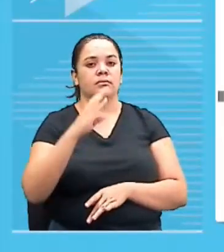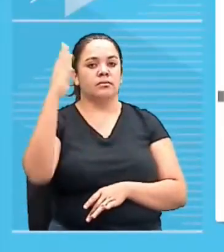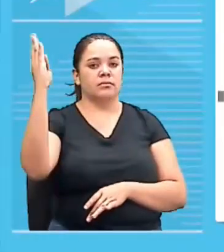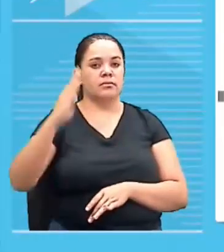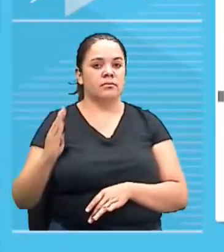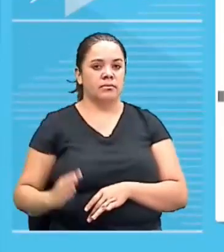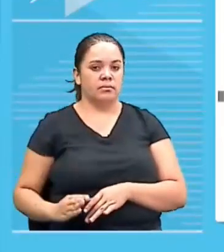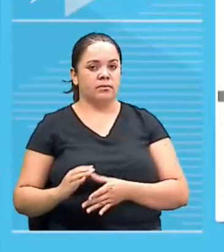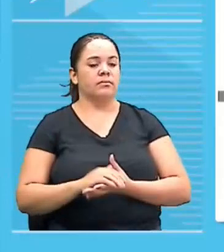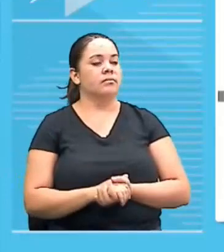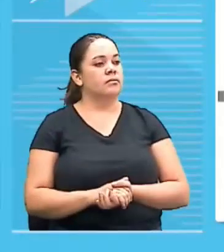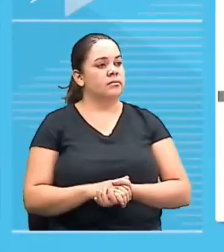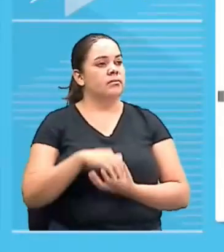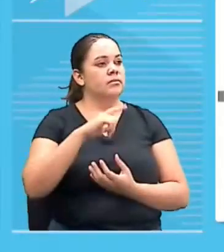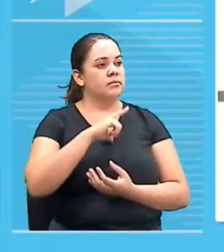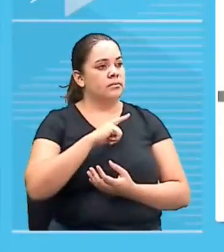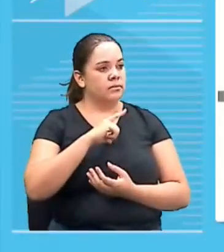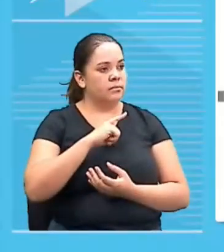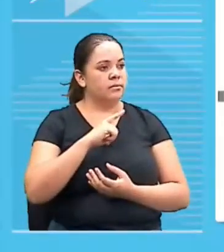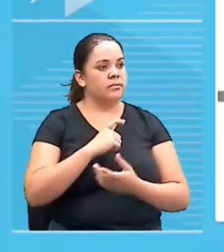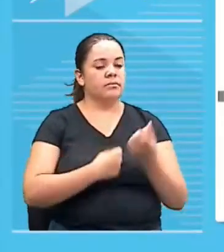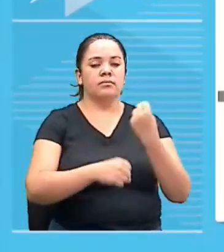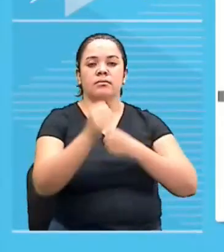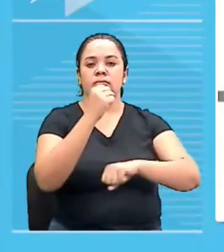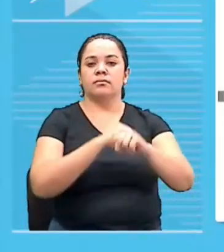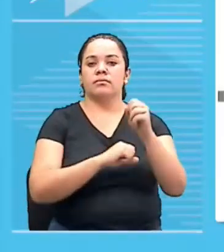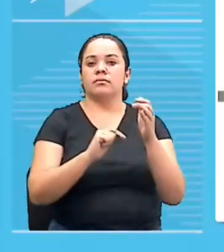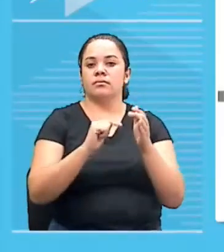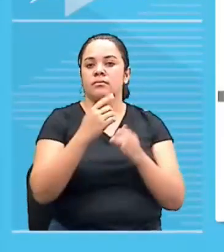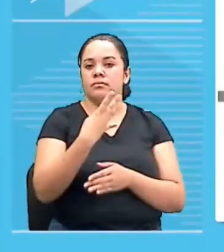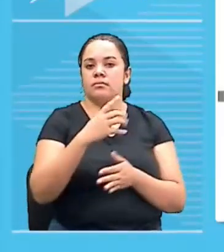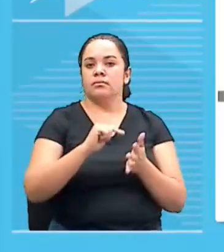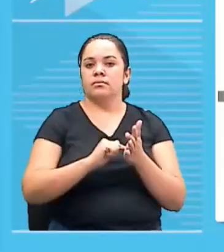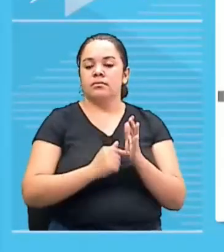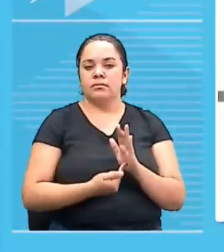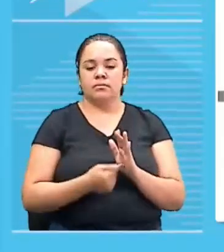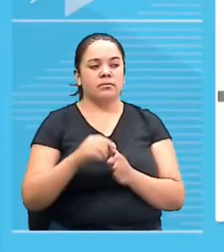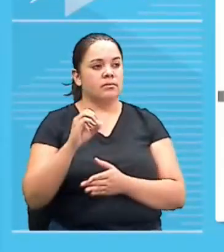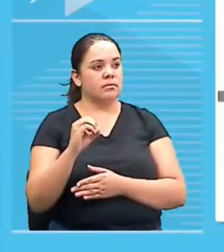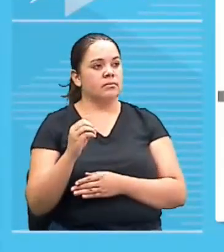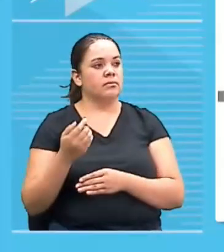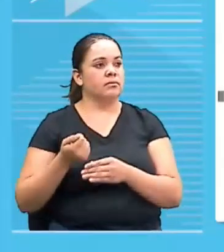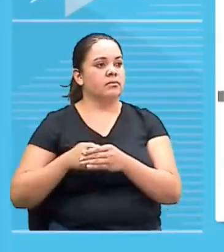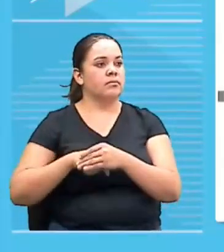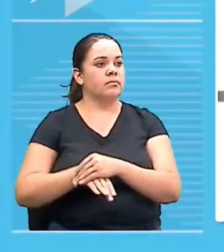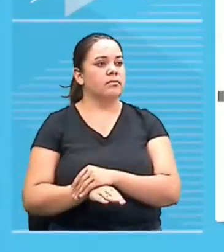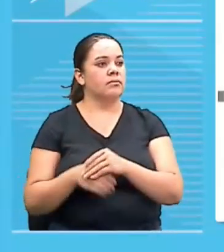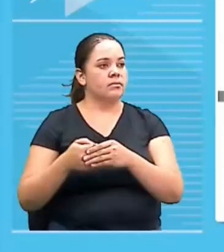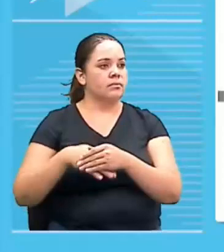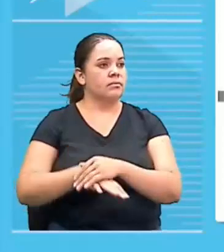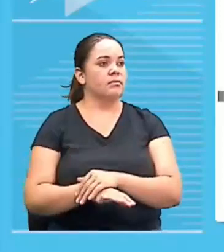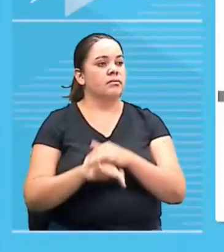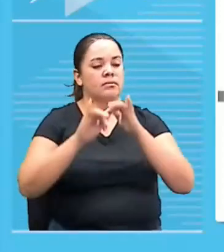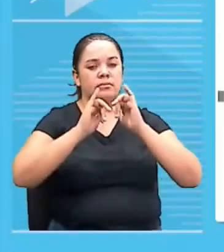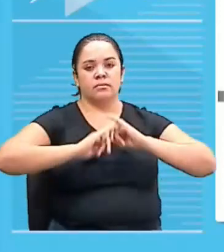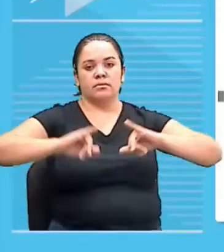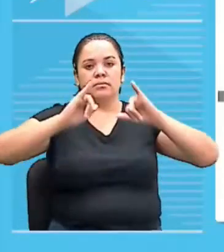bom? Onde nós temos aí a indústria 4.0, o armazenamento de